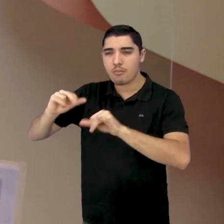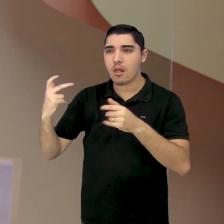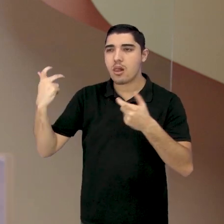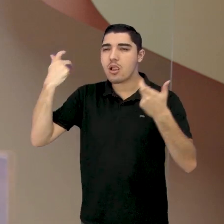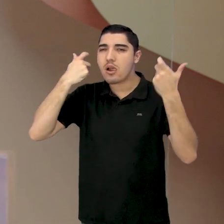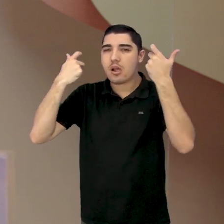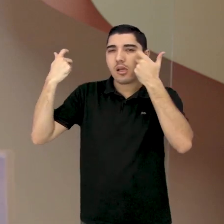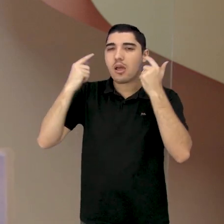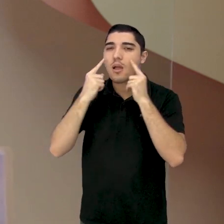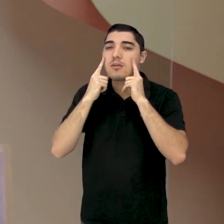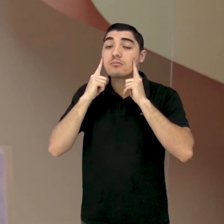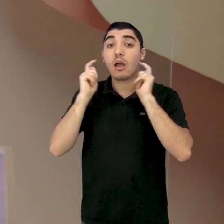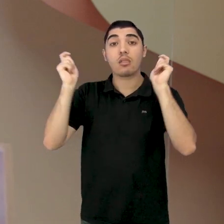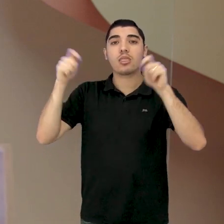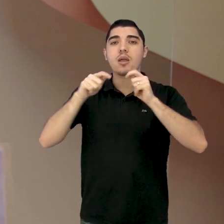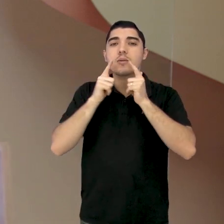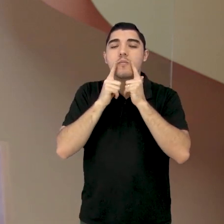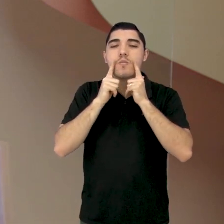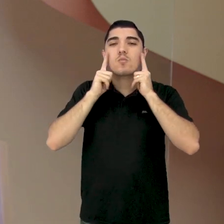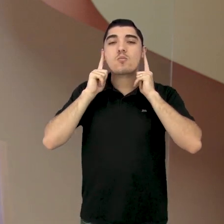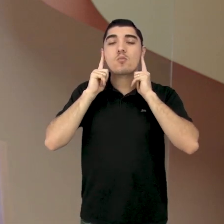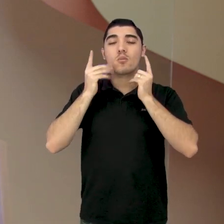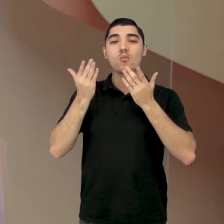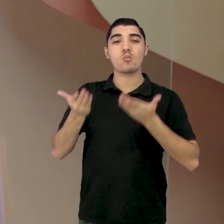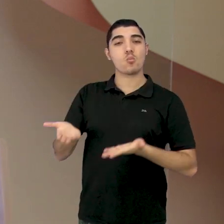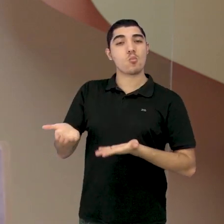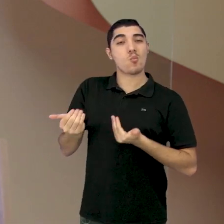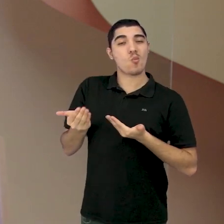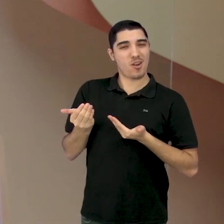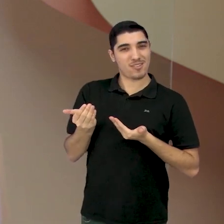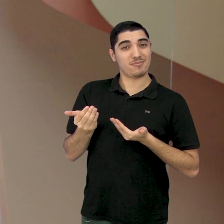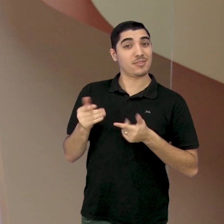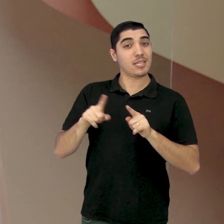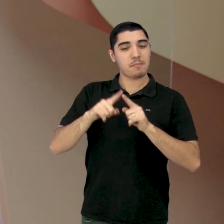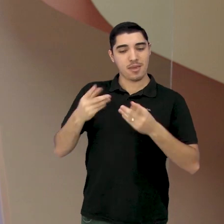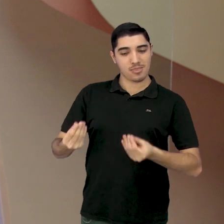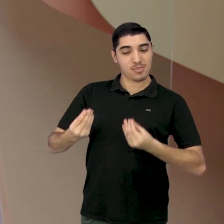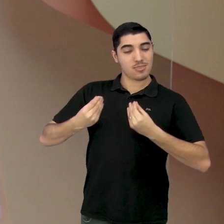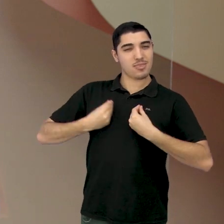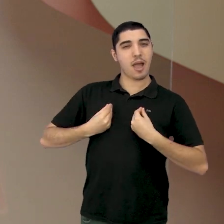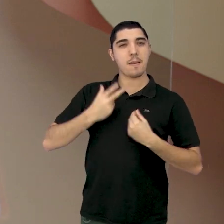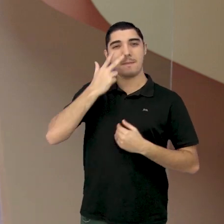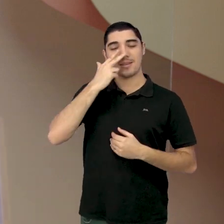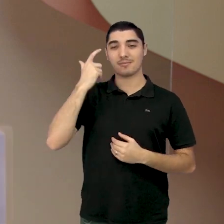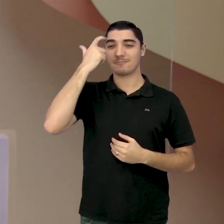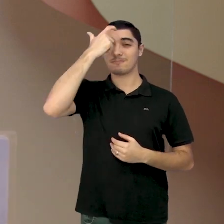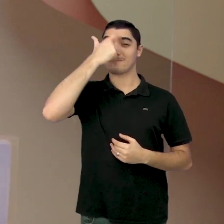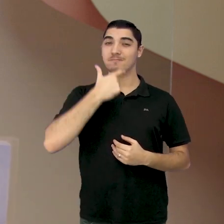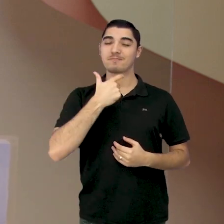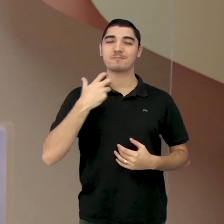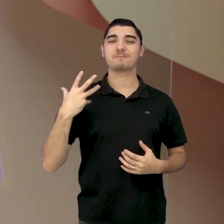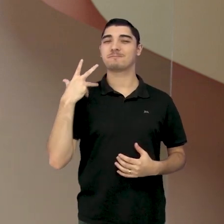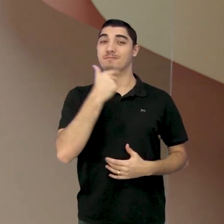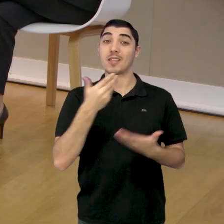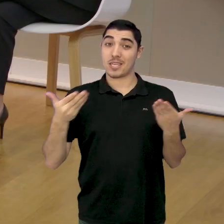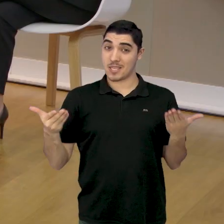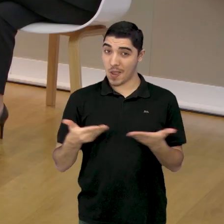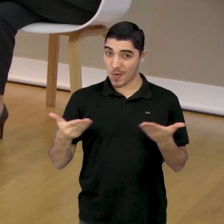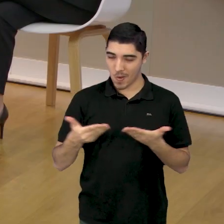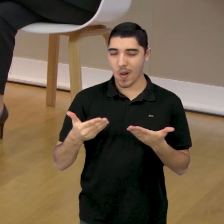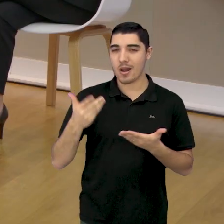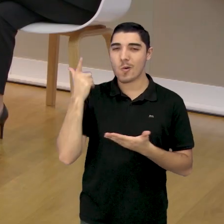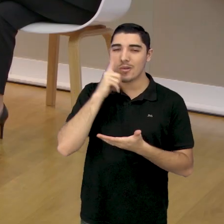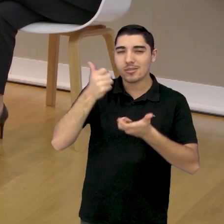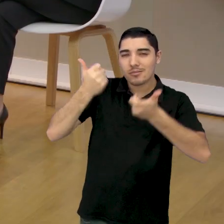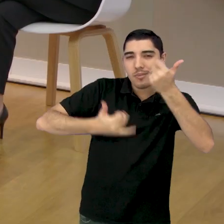pele que possuem a função de rejuvenescer e recuperar o viço do nosso rosto. E para